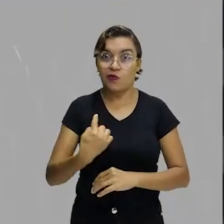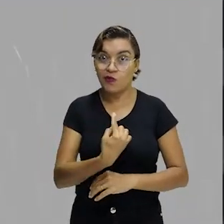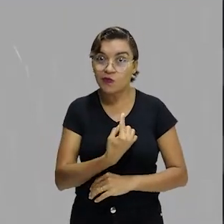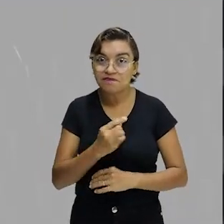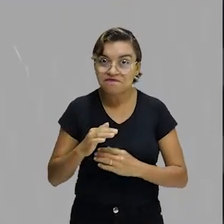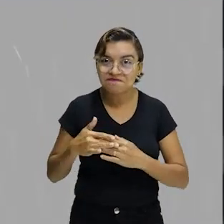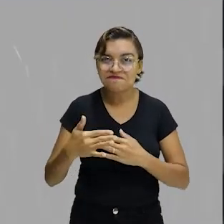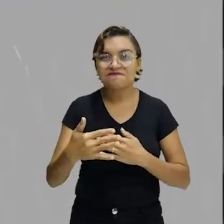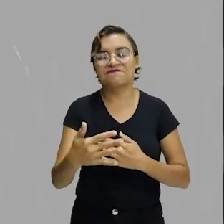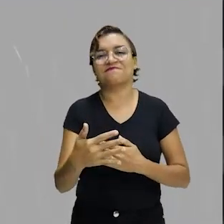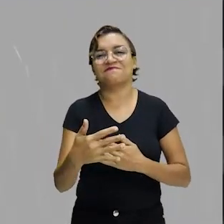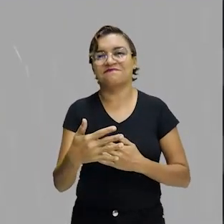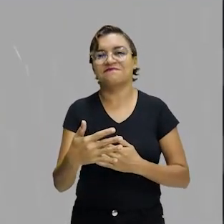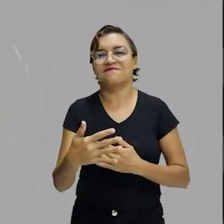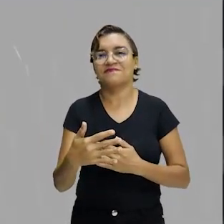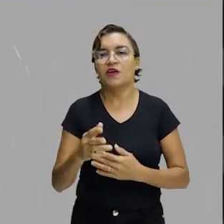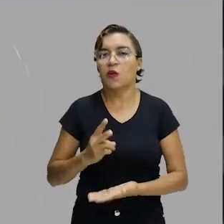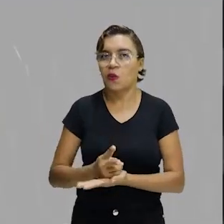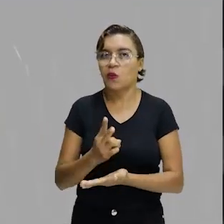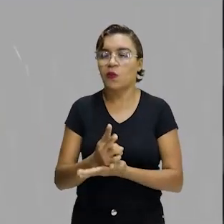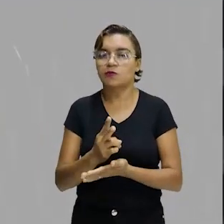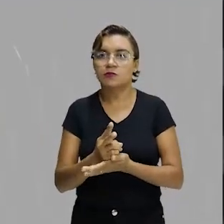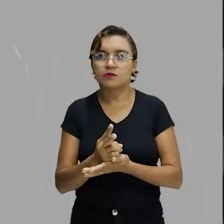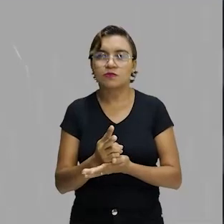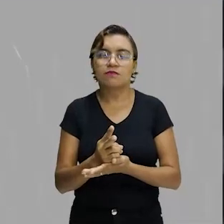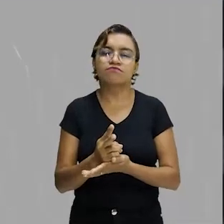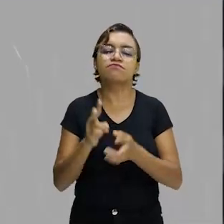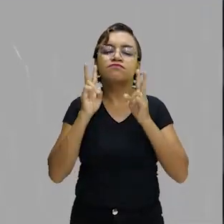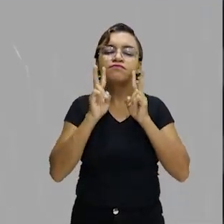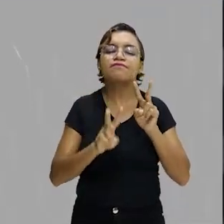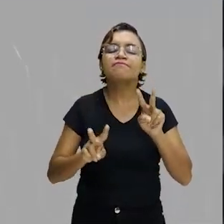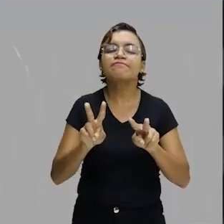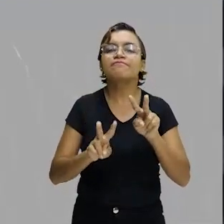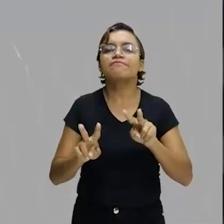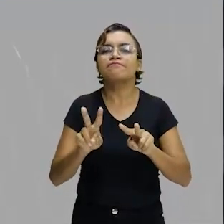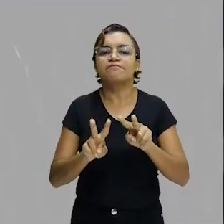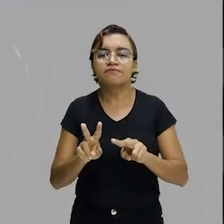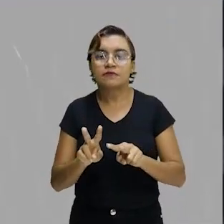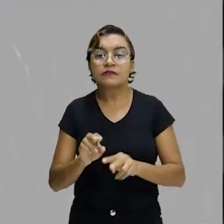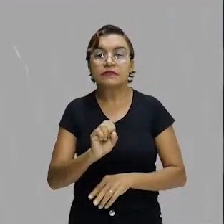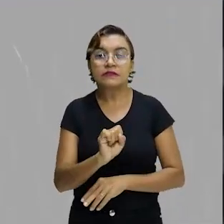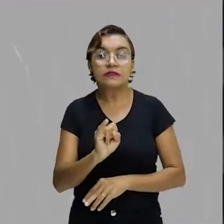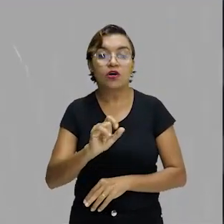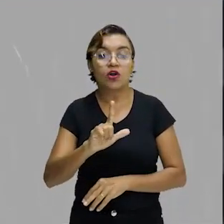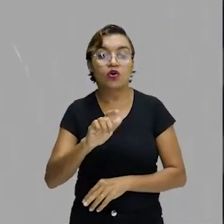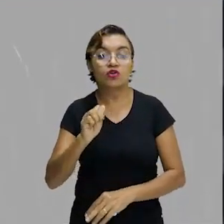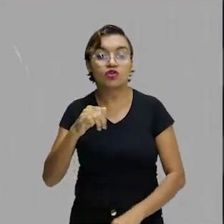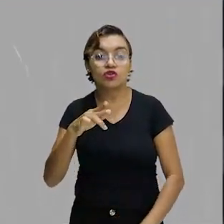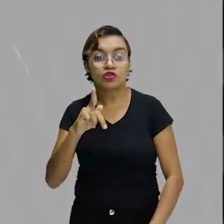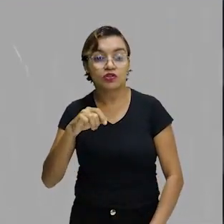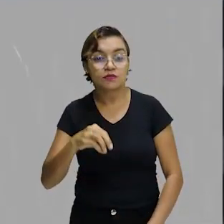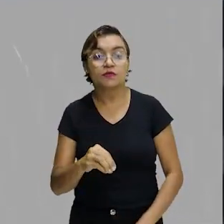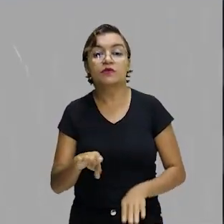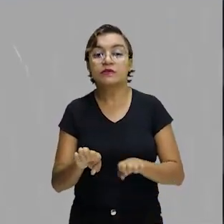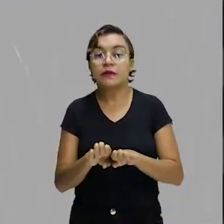aqui e continuar a nossa análise sobre alguns silogismos, suas regras, aqueles que estão em acordo com elas ou aqueles que